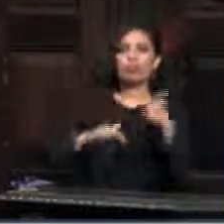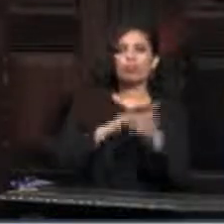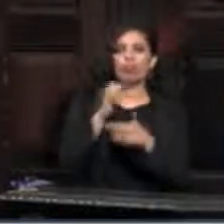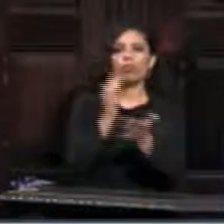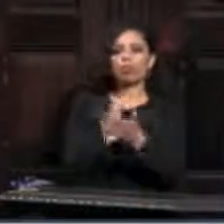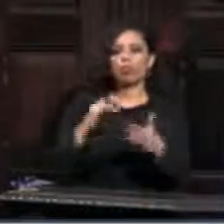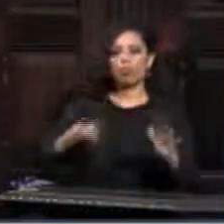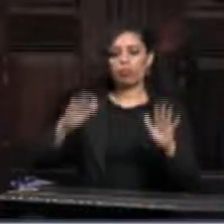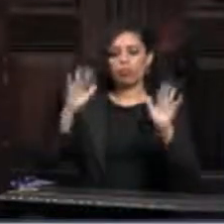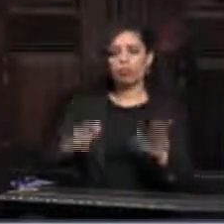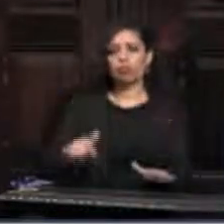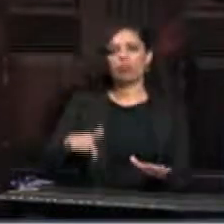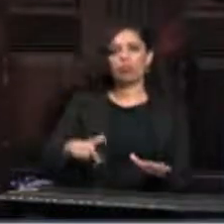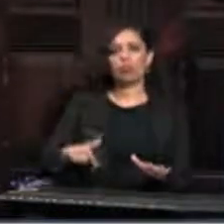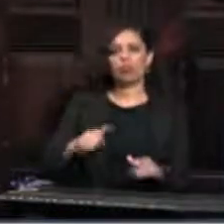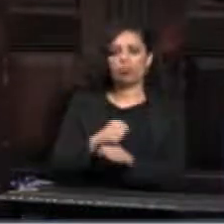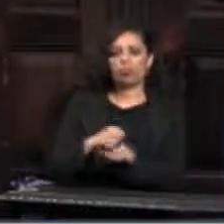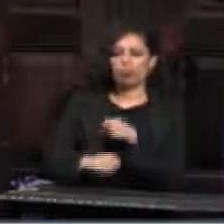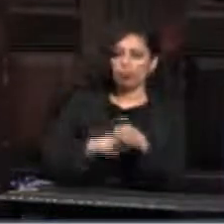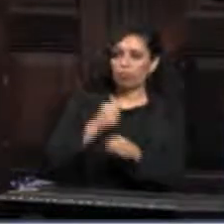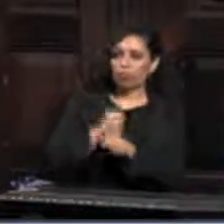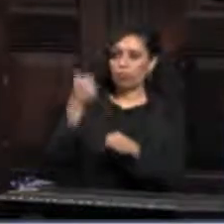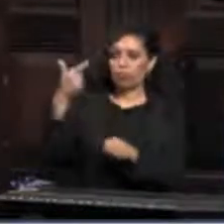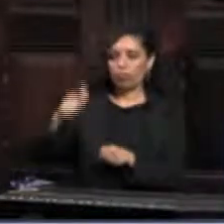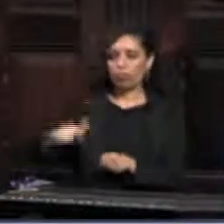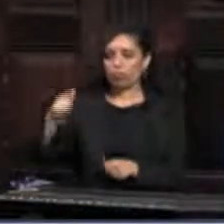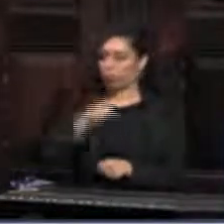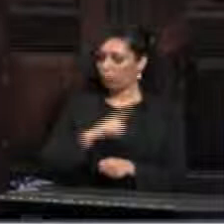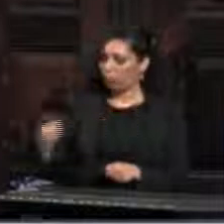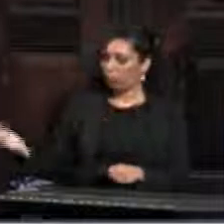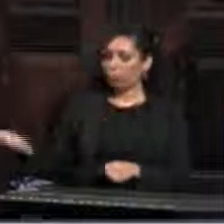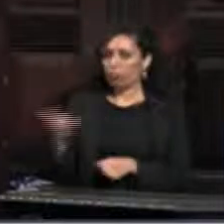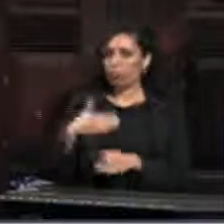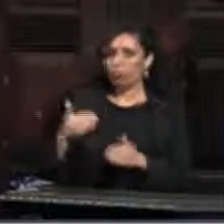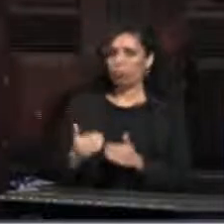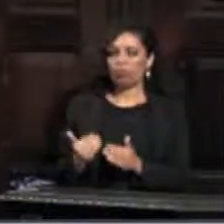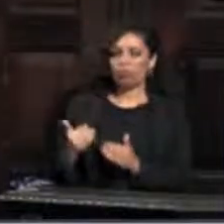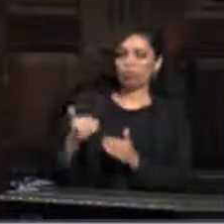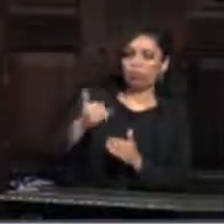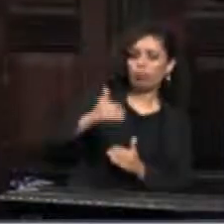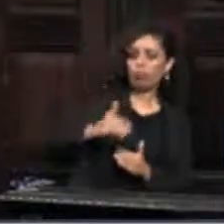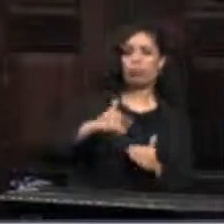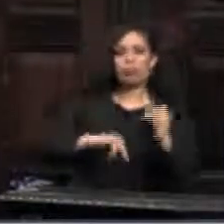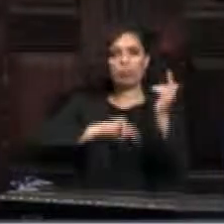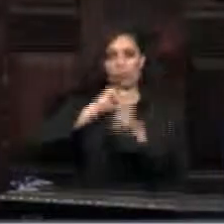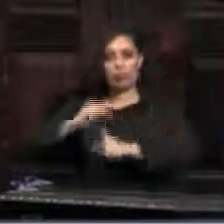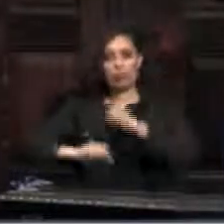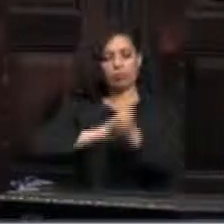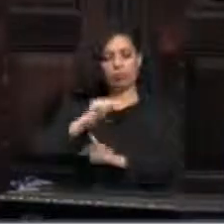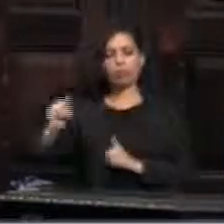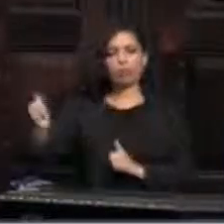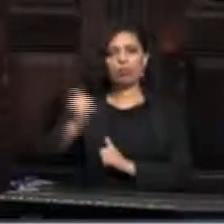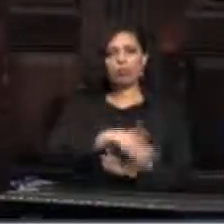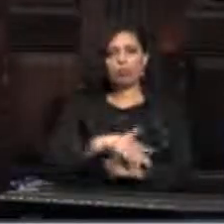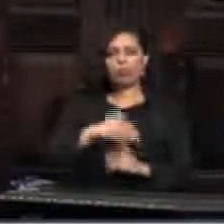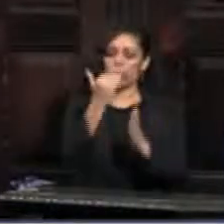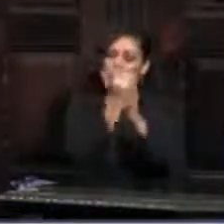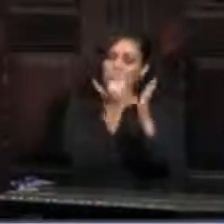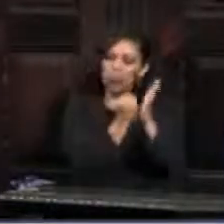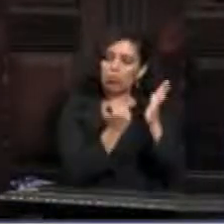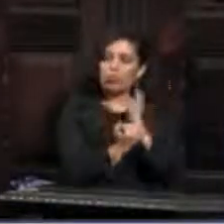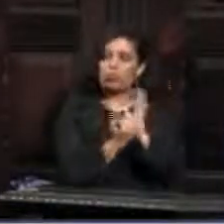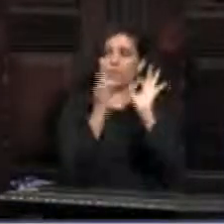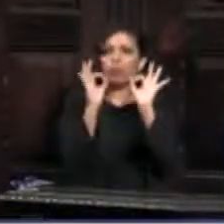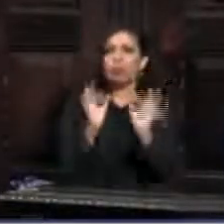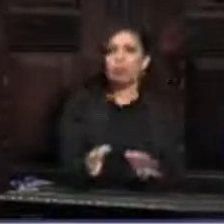um legado e o início do novo governo vem com a composição desses casos baixo critérios técnicos